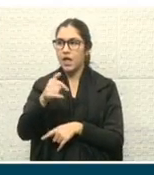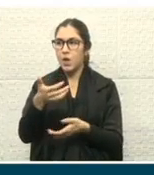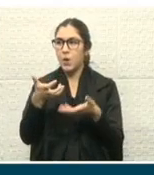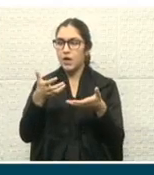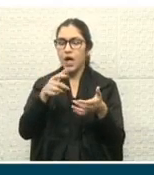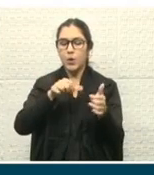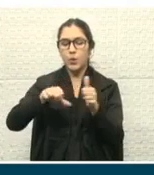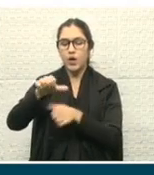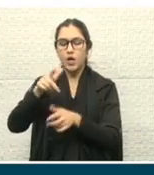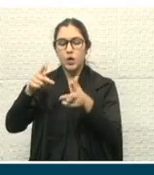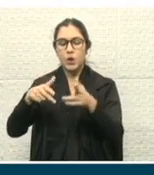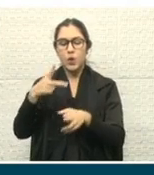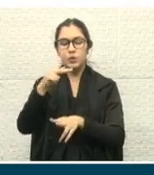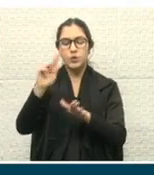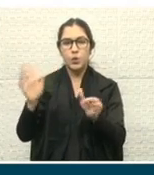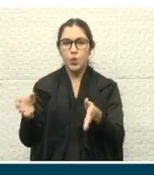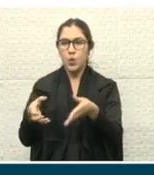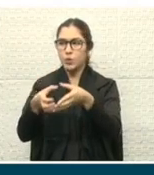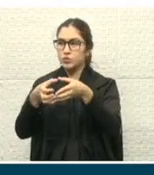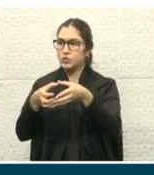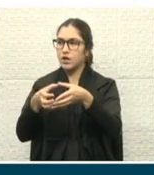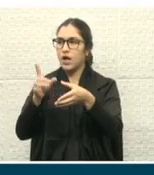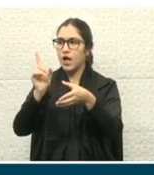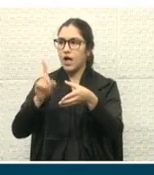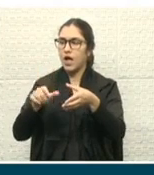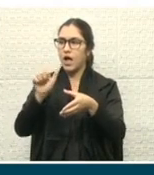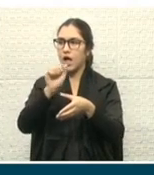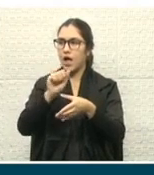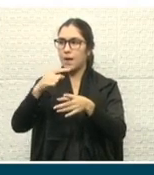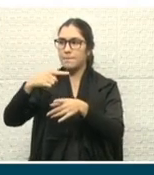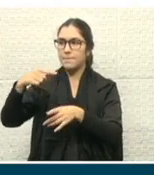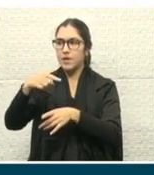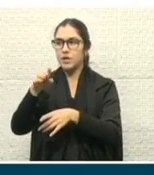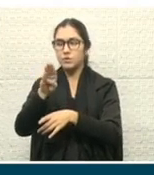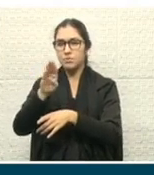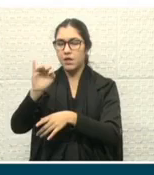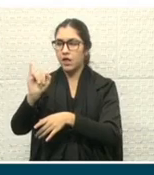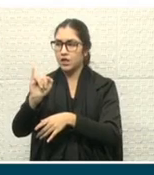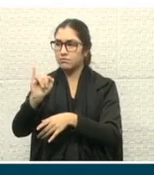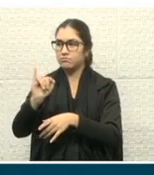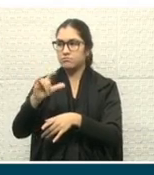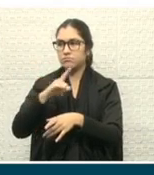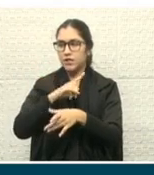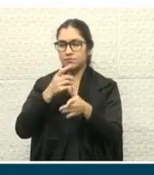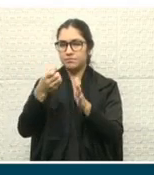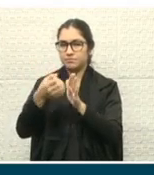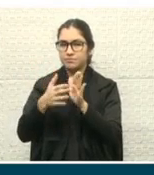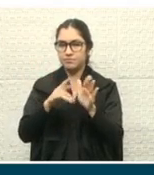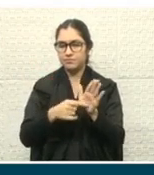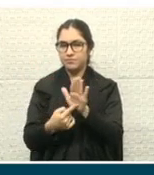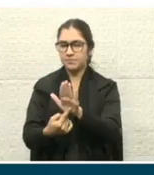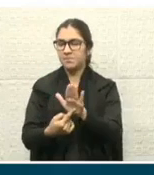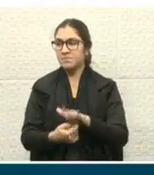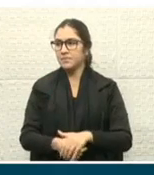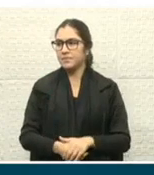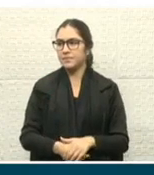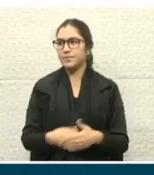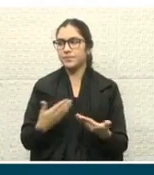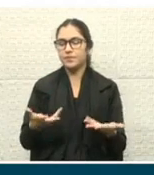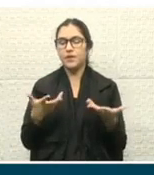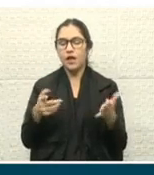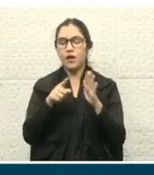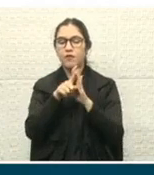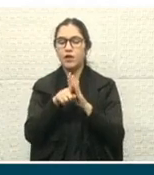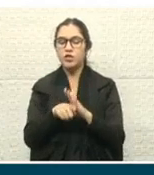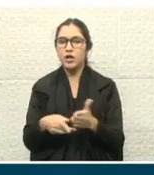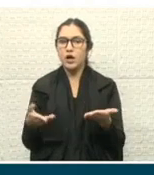ele seja igual ao seu conjugado, que é o A menos BI, por definição. Eu quero